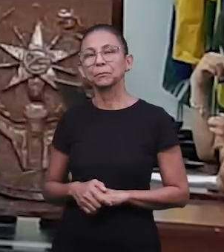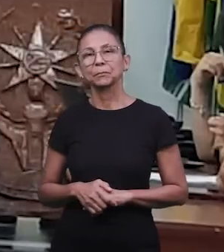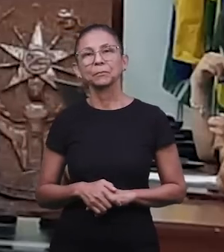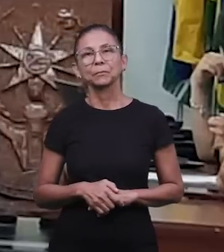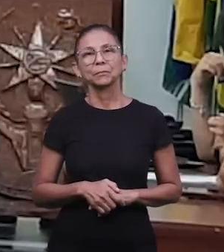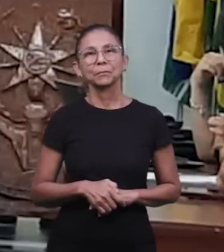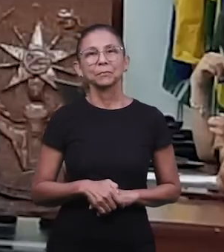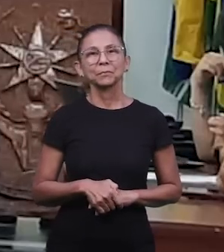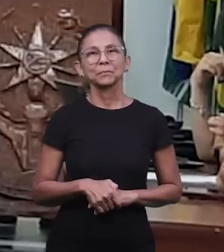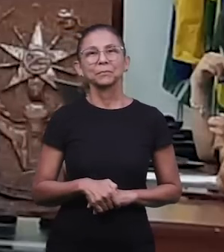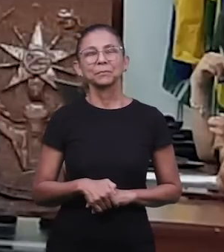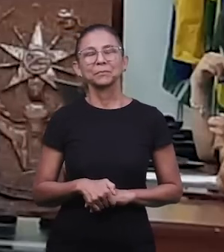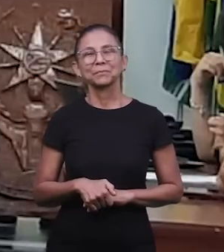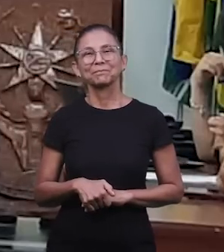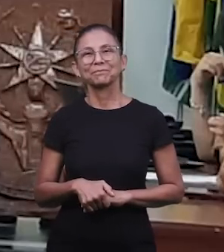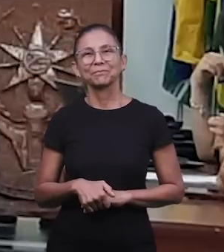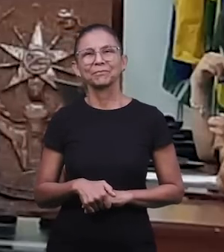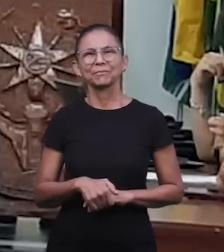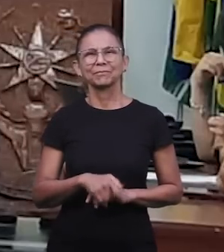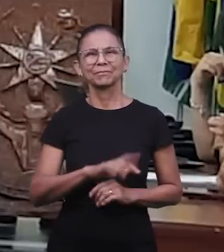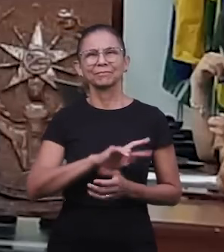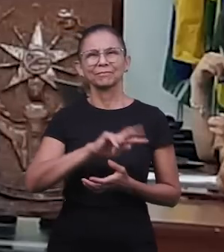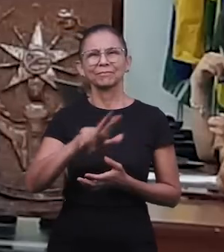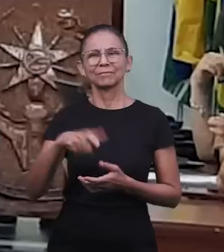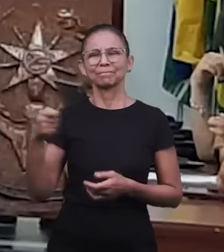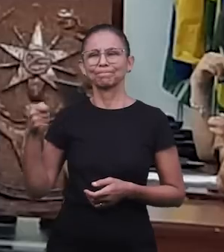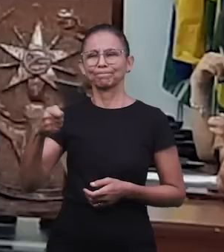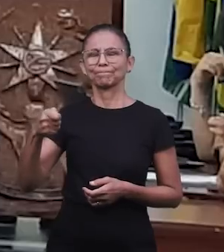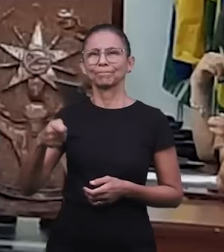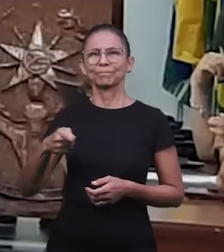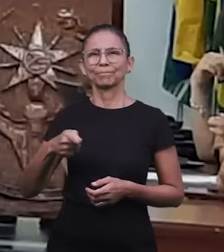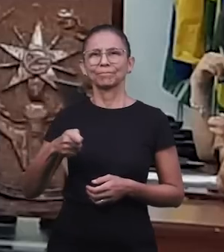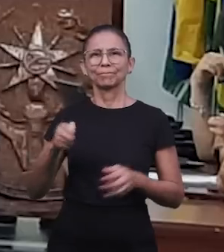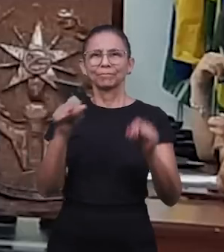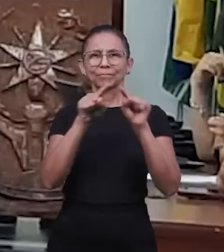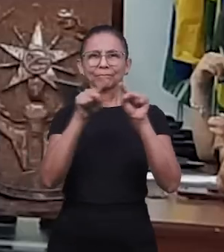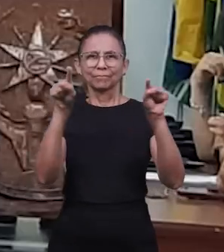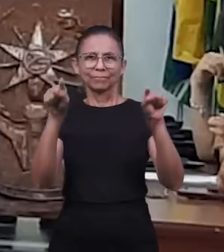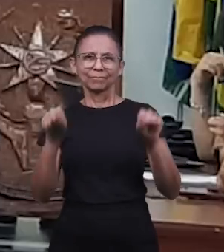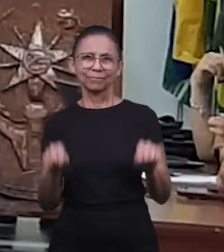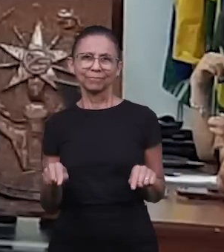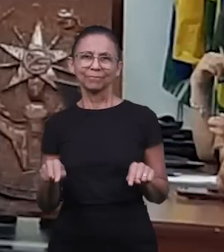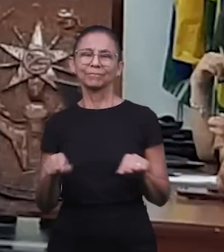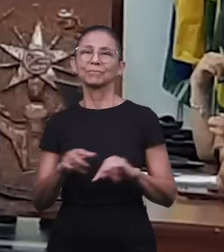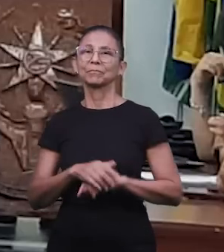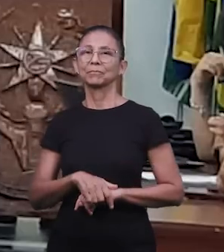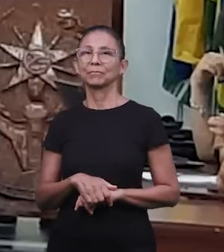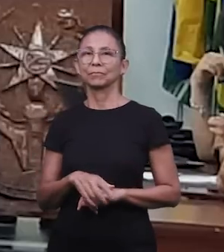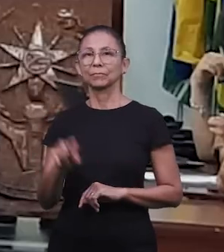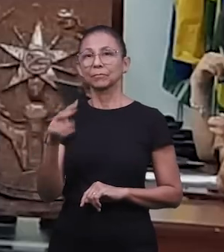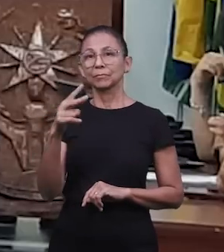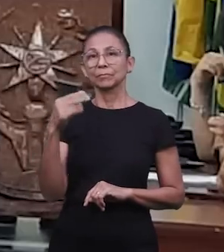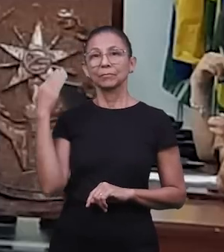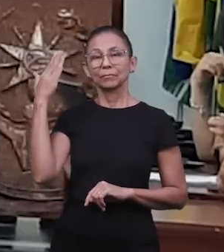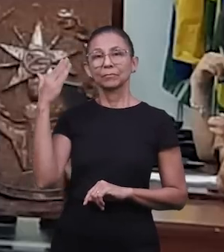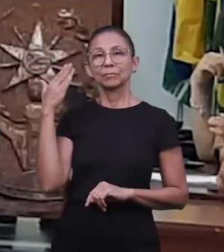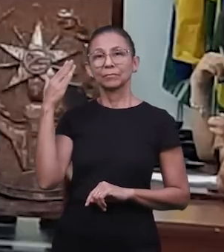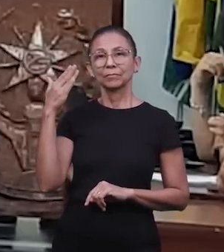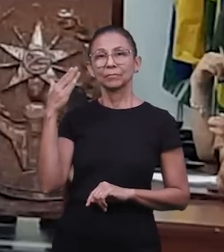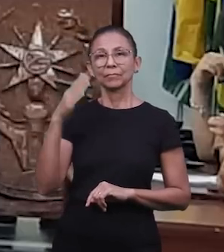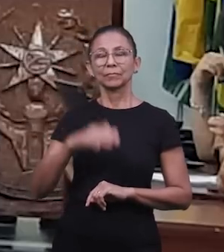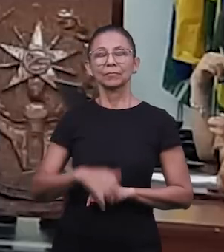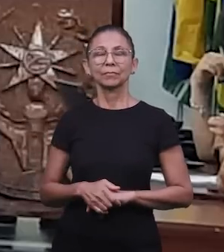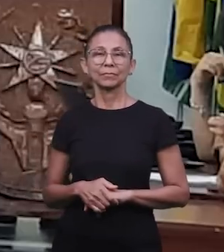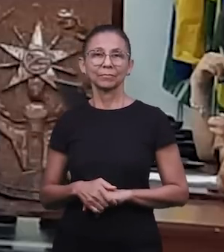na Câmara de Vereadores a convite dos próprios parlamentares. Para a glória do Senhor, várias autoridades e servidores